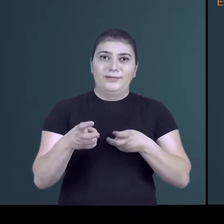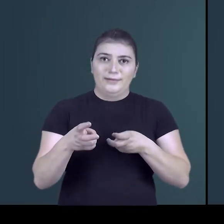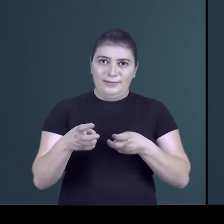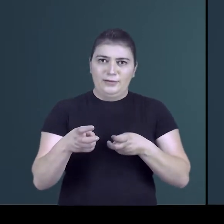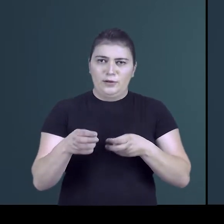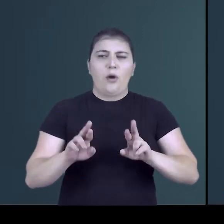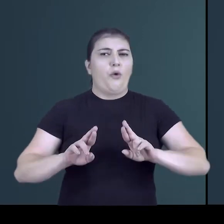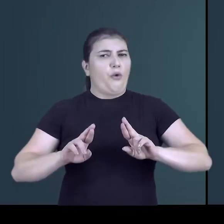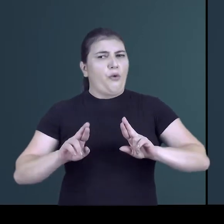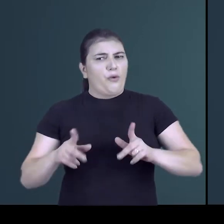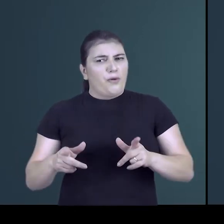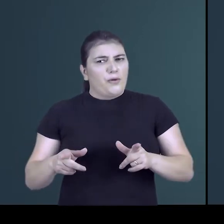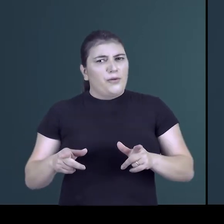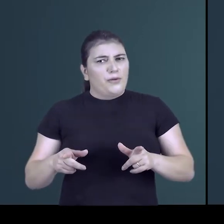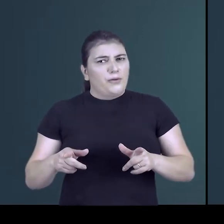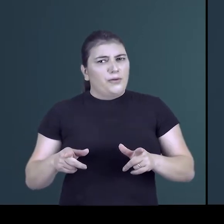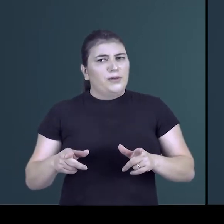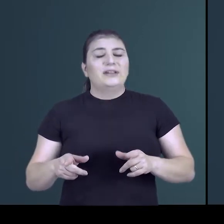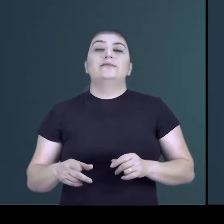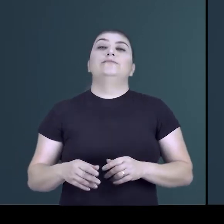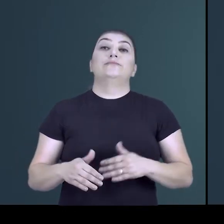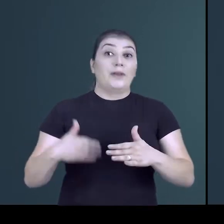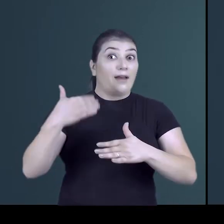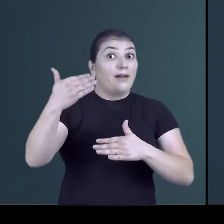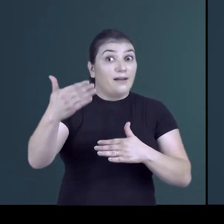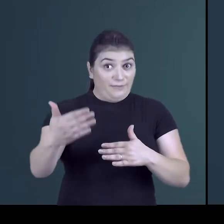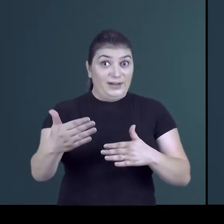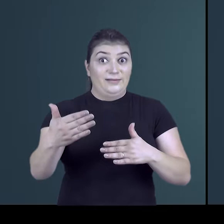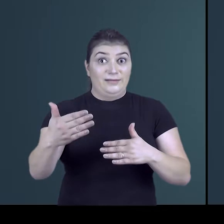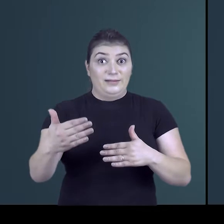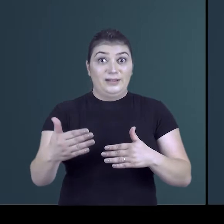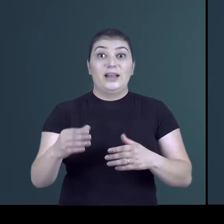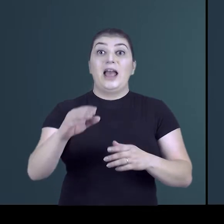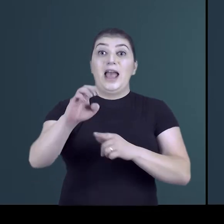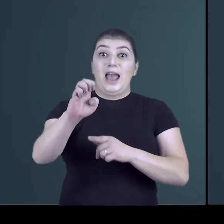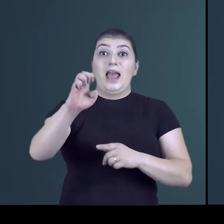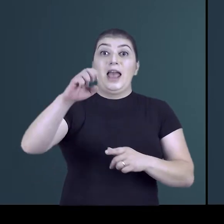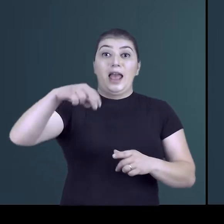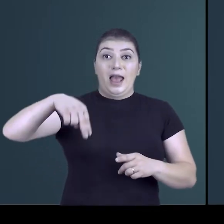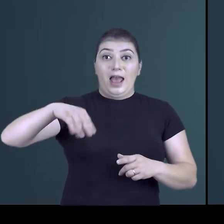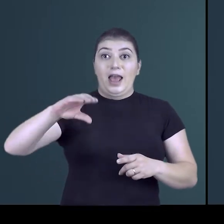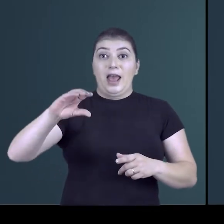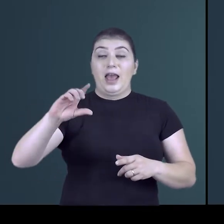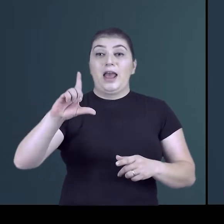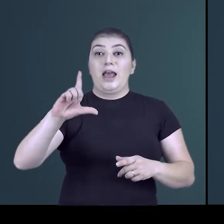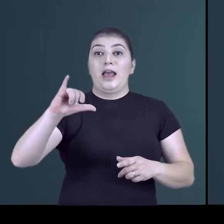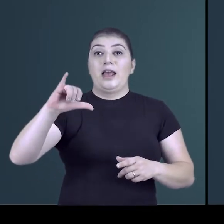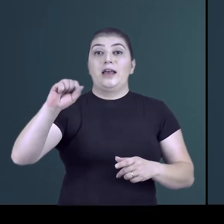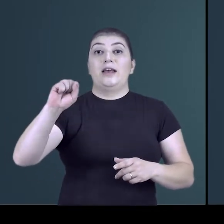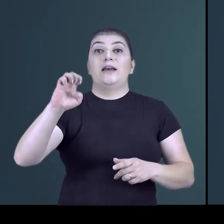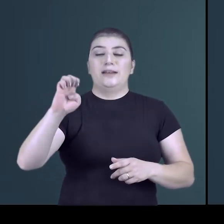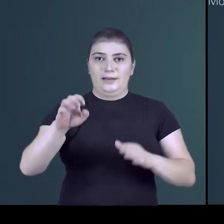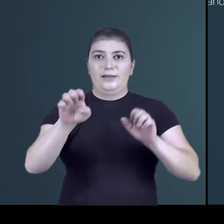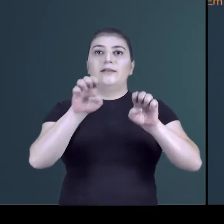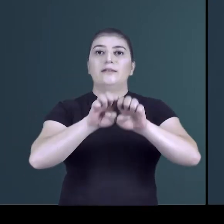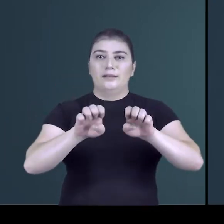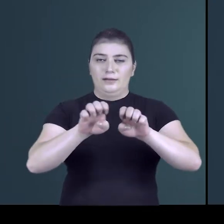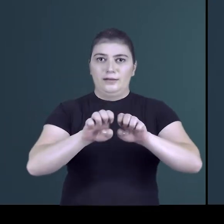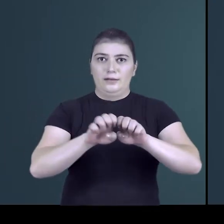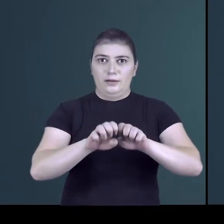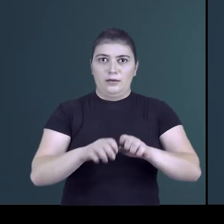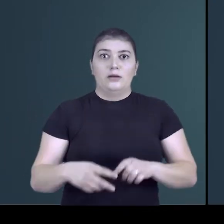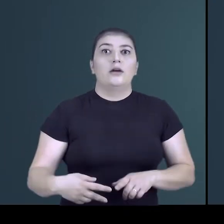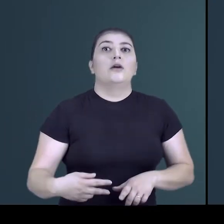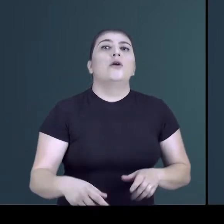bem para diferenciar o que temos à frente, como ênclise. Quando tivermos a seguinte estrutura,